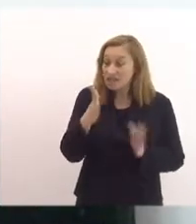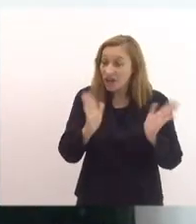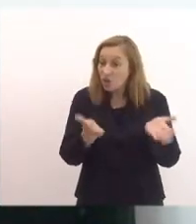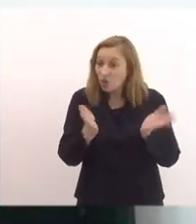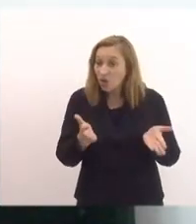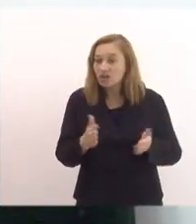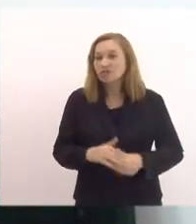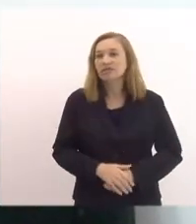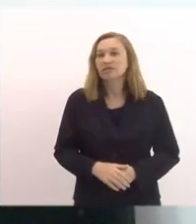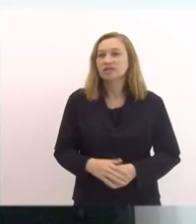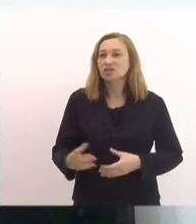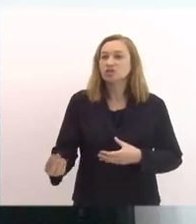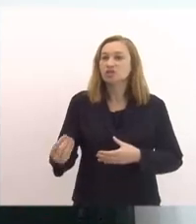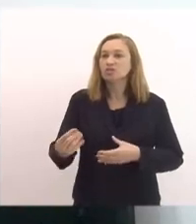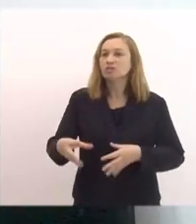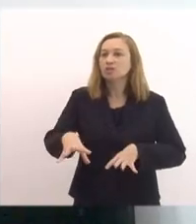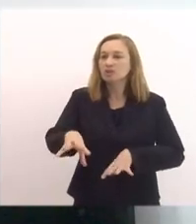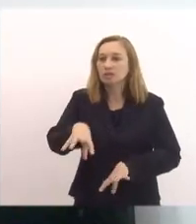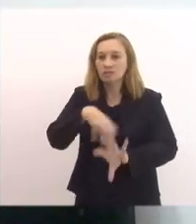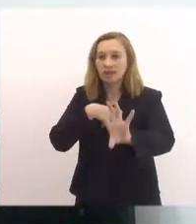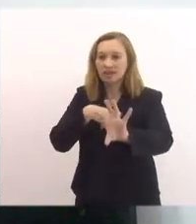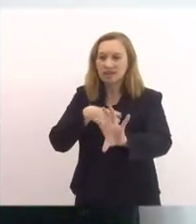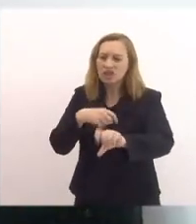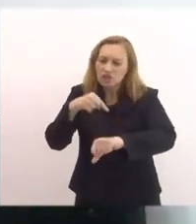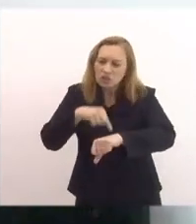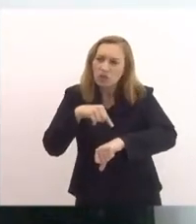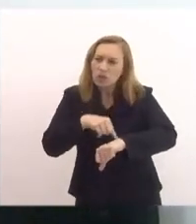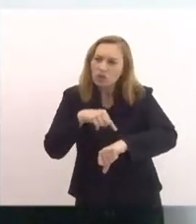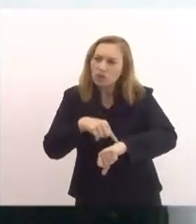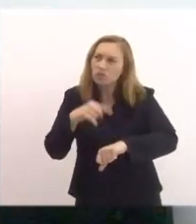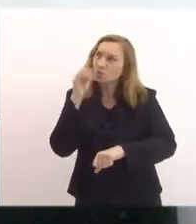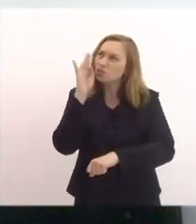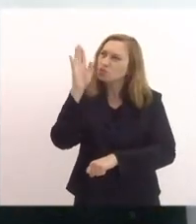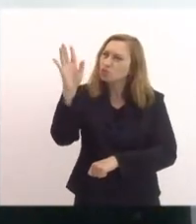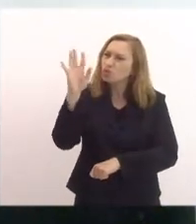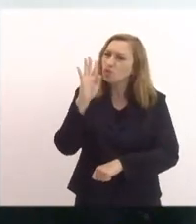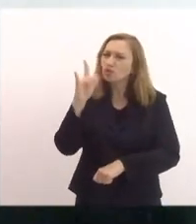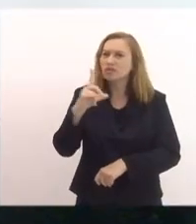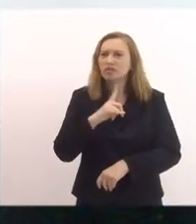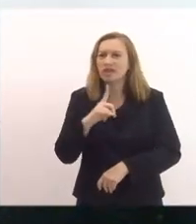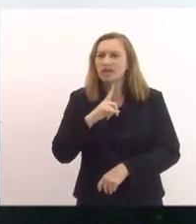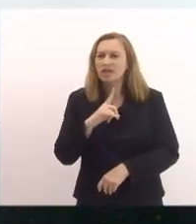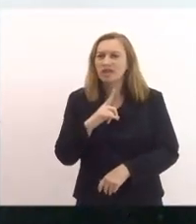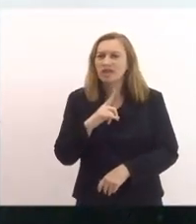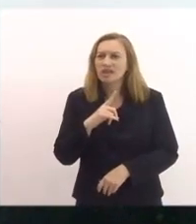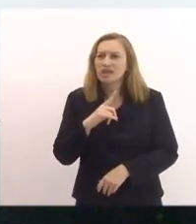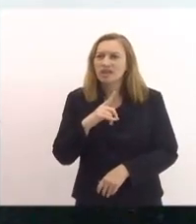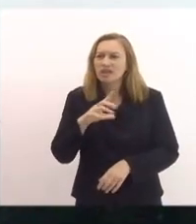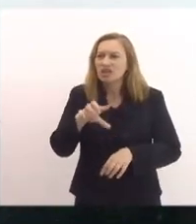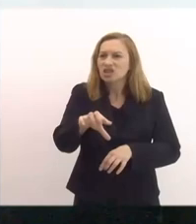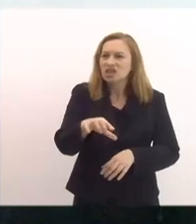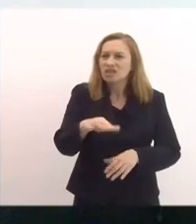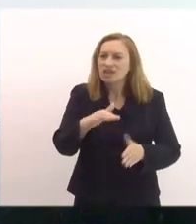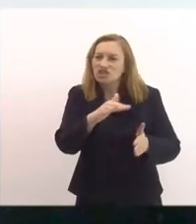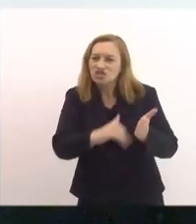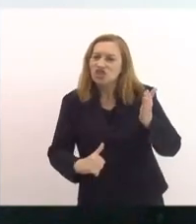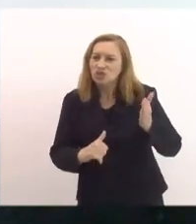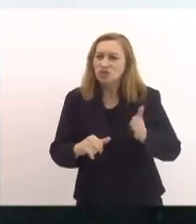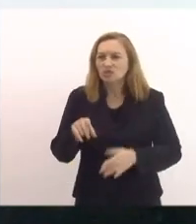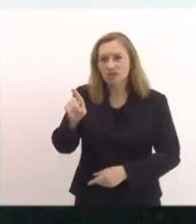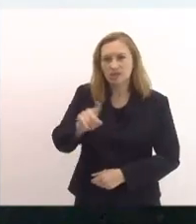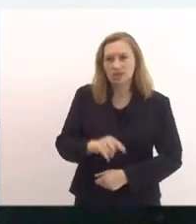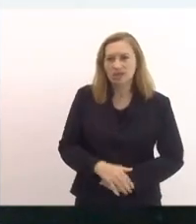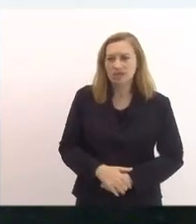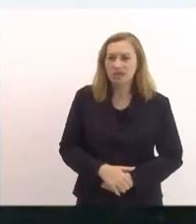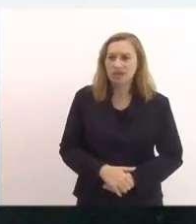e se colocasse no meu lugar. Que naquele momento que você teve teu sonho e Deus, e naquele momento alguém foi lá e tirou a sua carreira. E